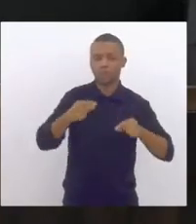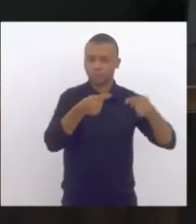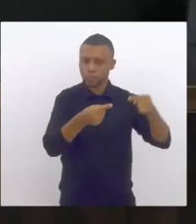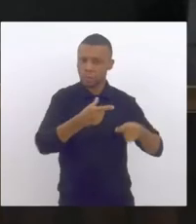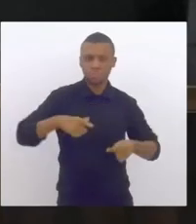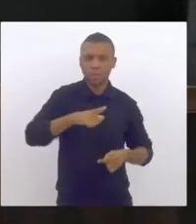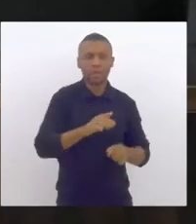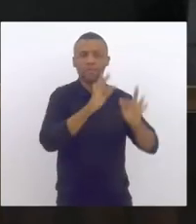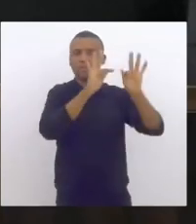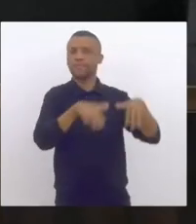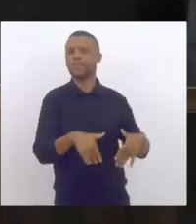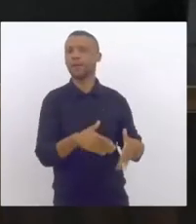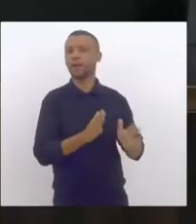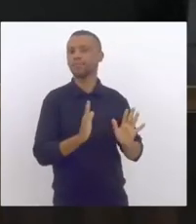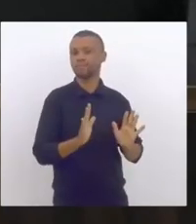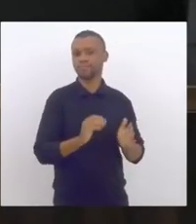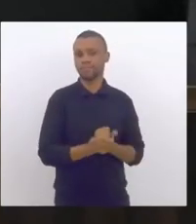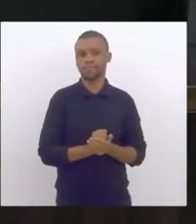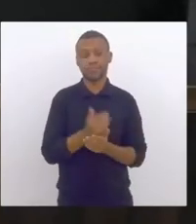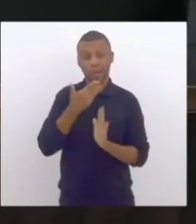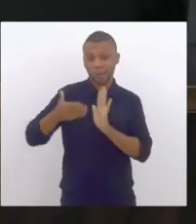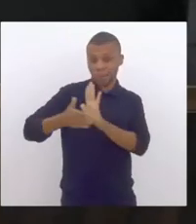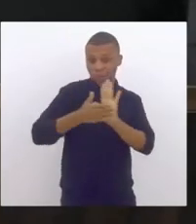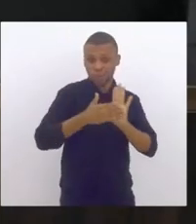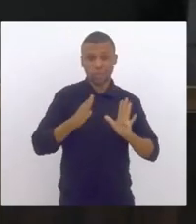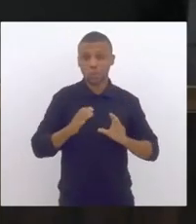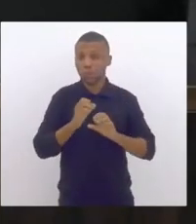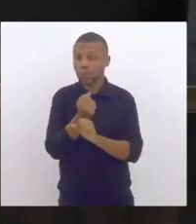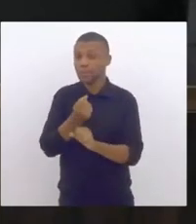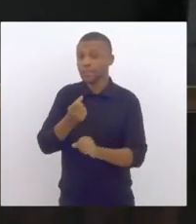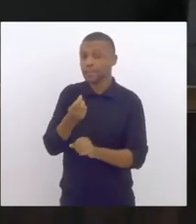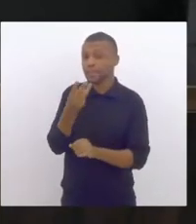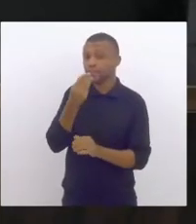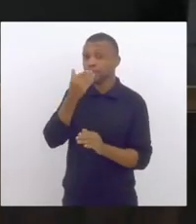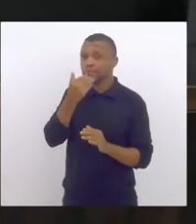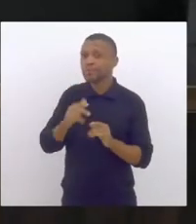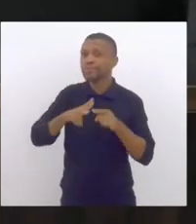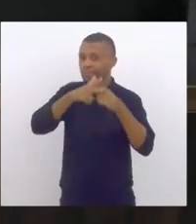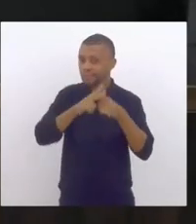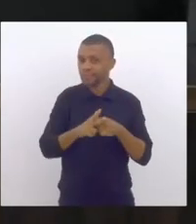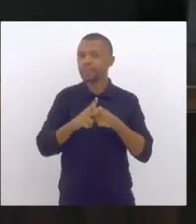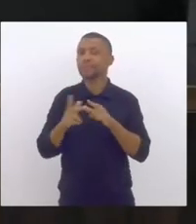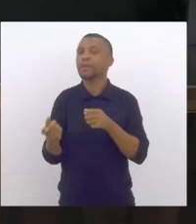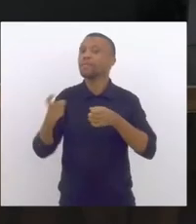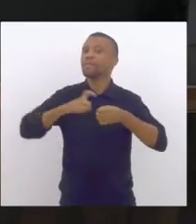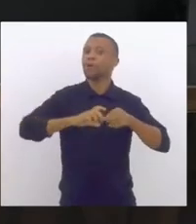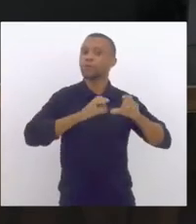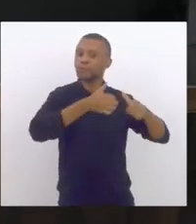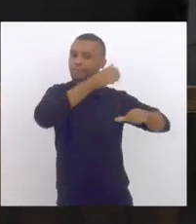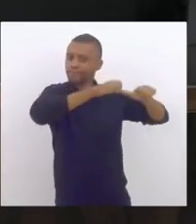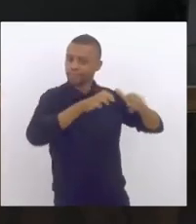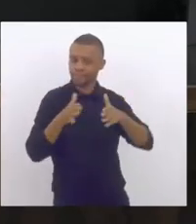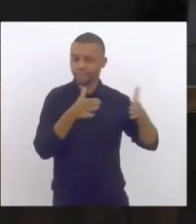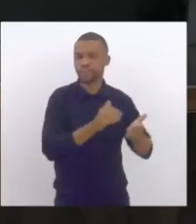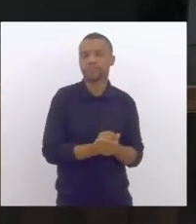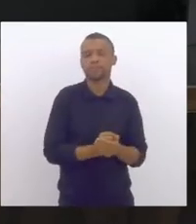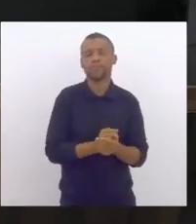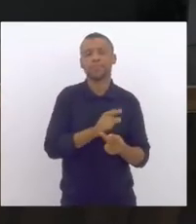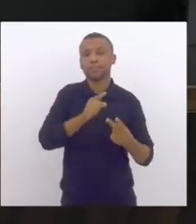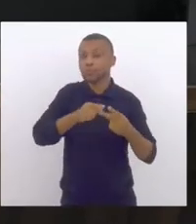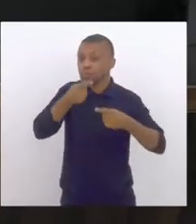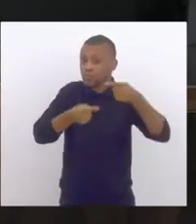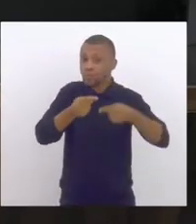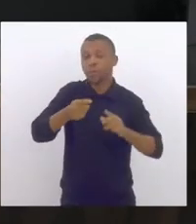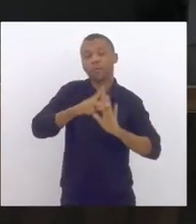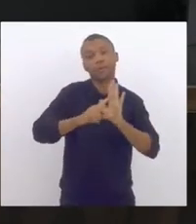encerrada a discussão. A presente proposta recebeu 3 emendas e retorna às comissões. Em segunda discussão, projeto de lei